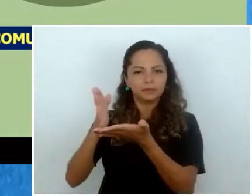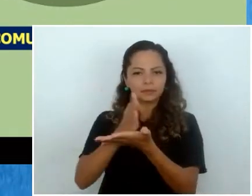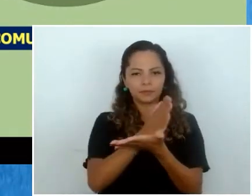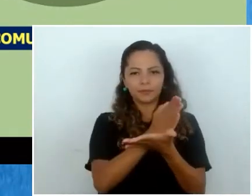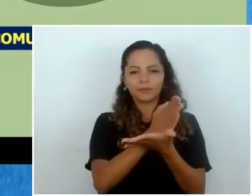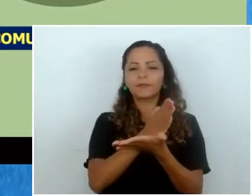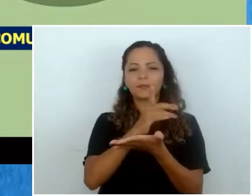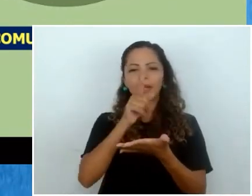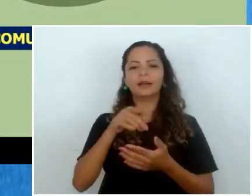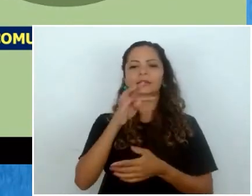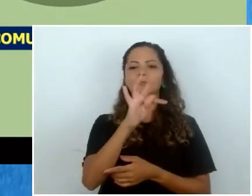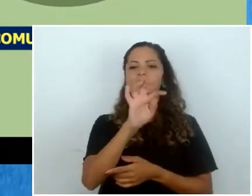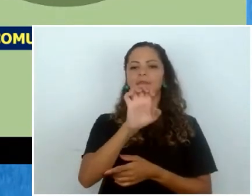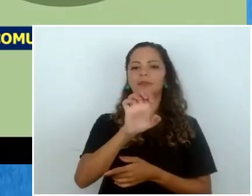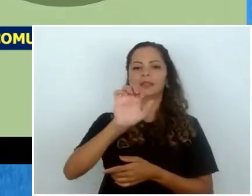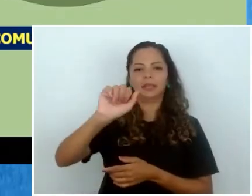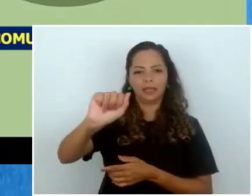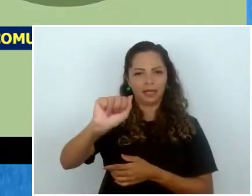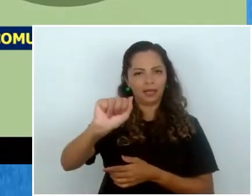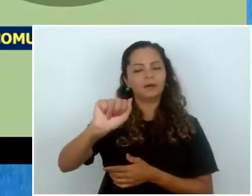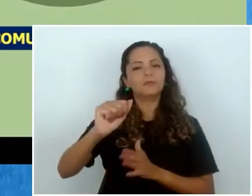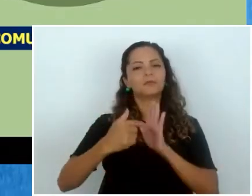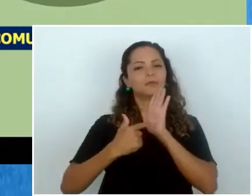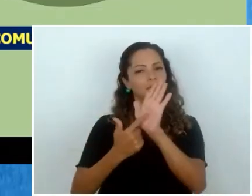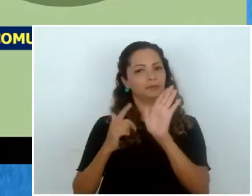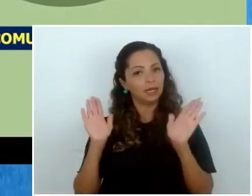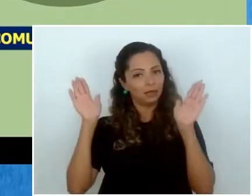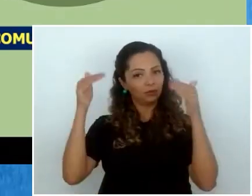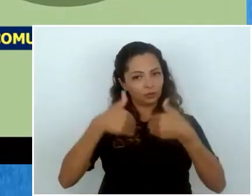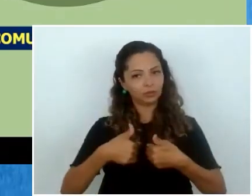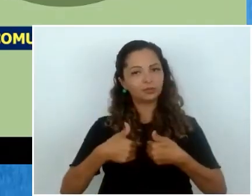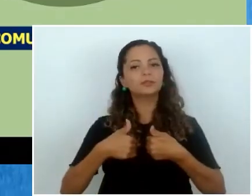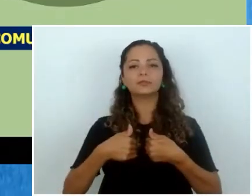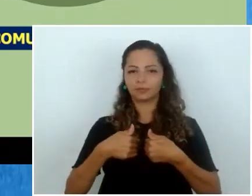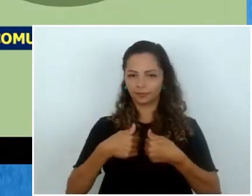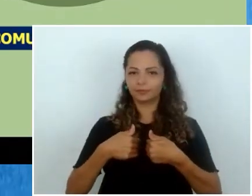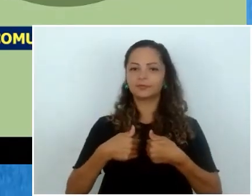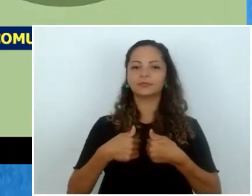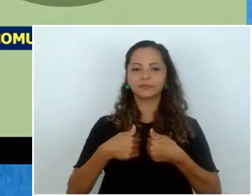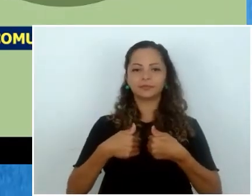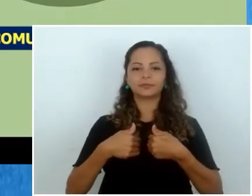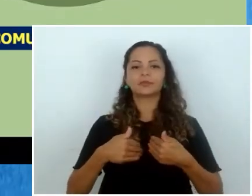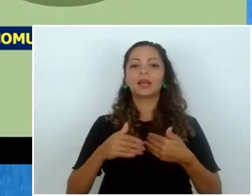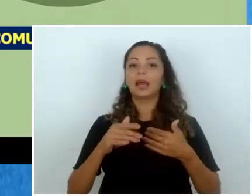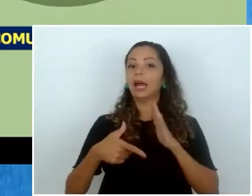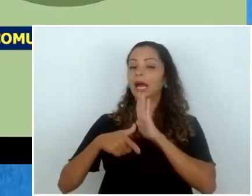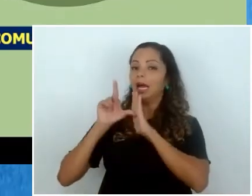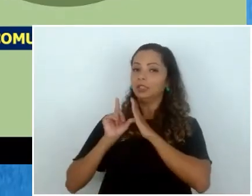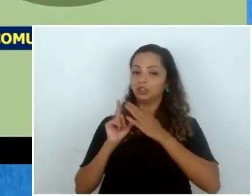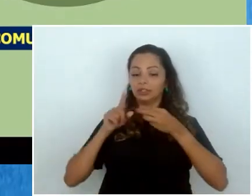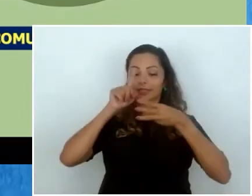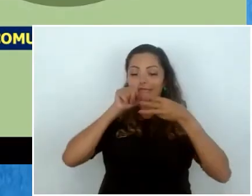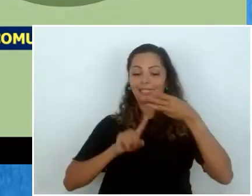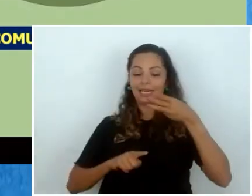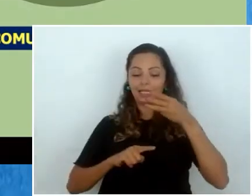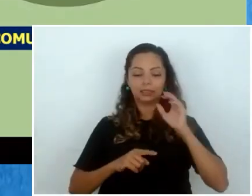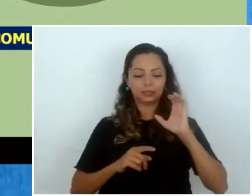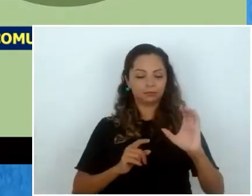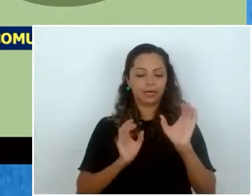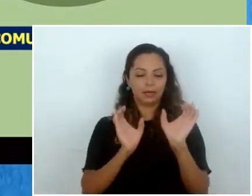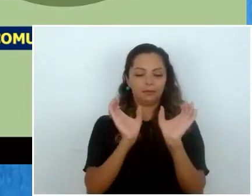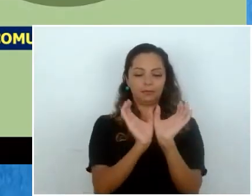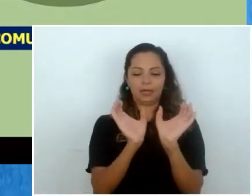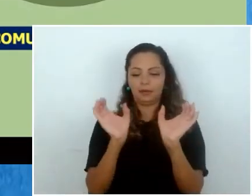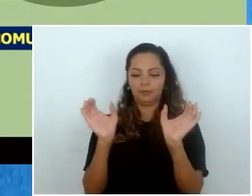esse nome oficialmente considerado, né, numa díade. E surgiu um novo diagnóstico, que é o transtorno